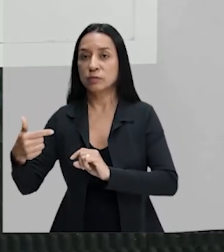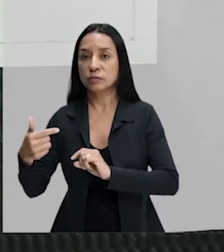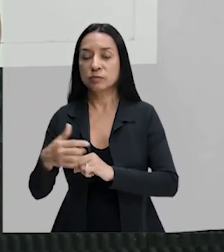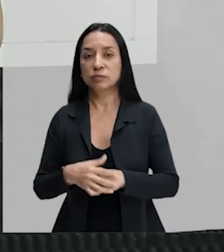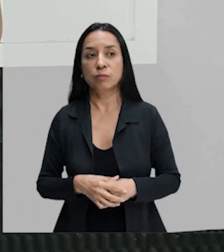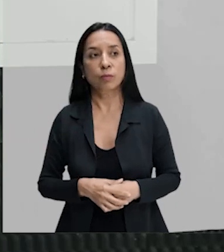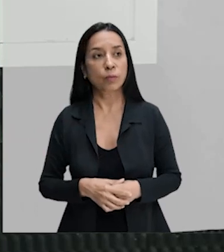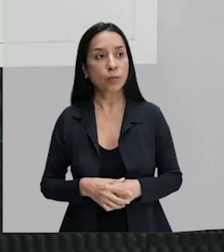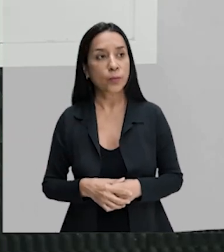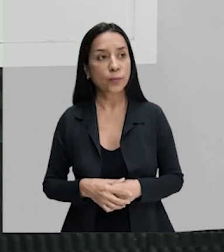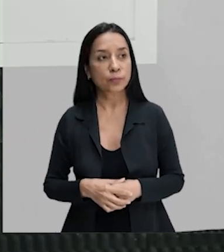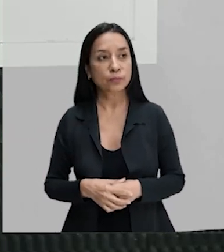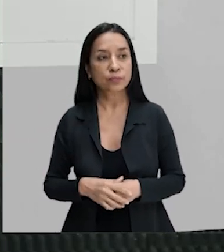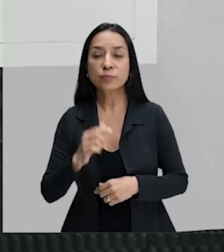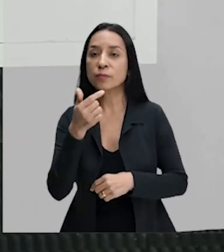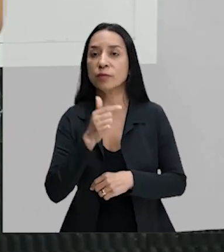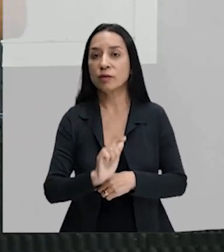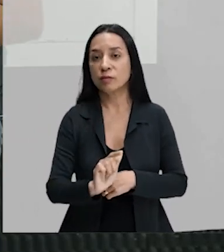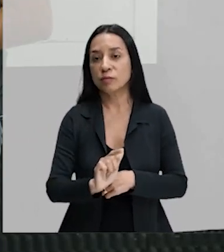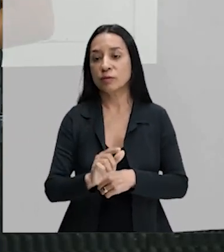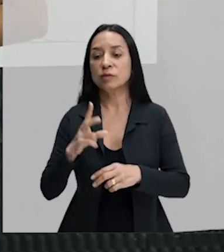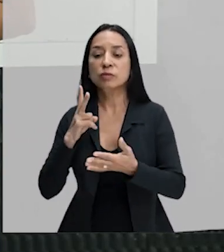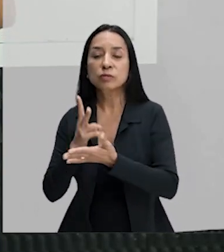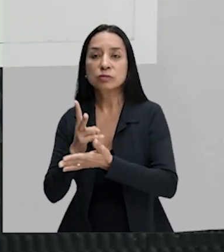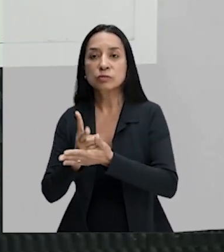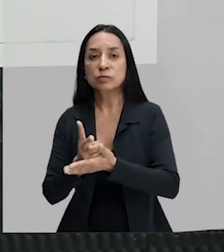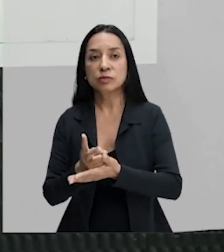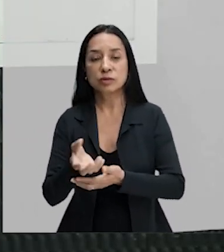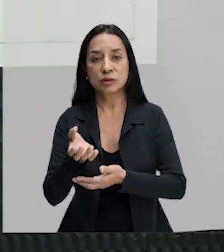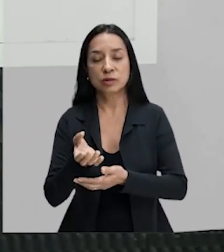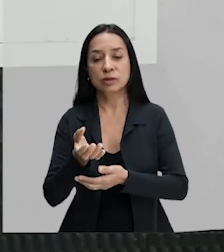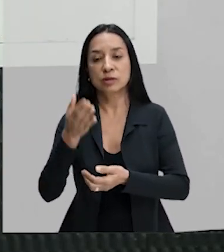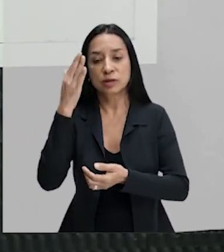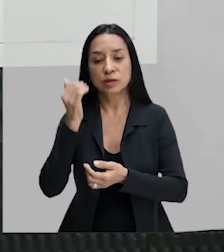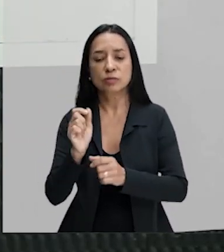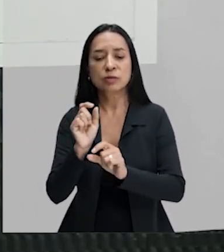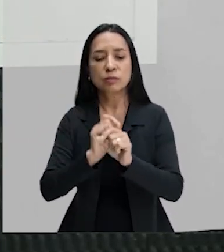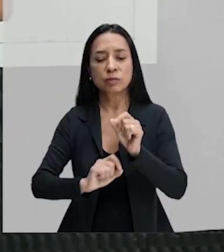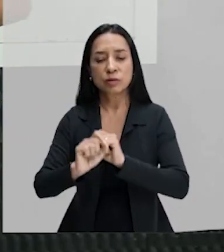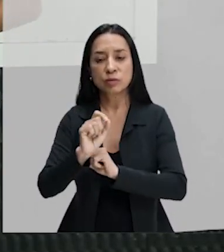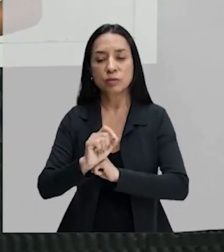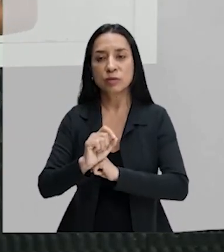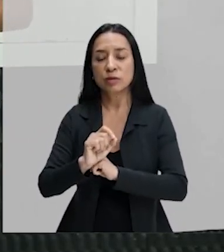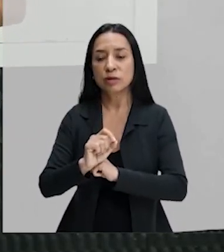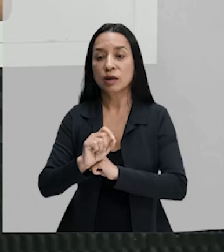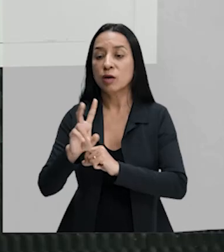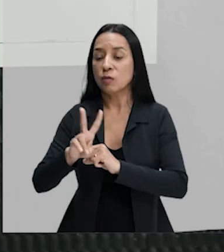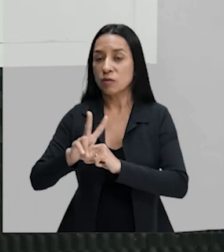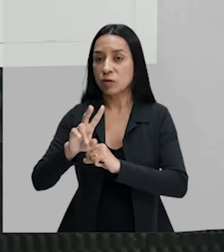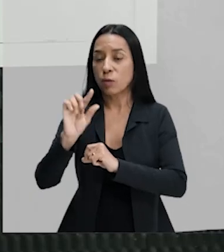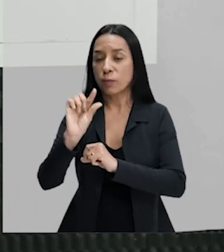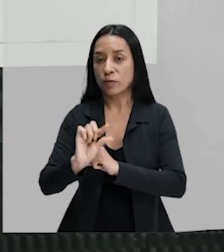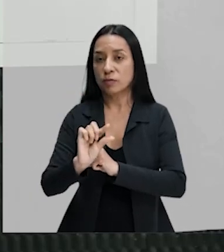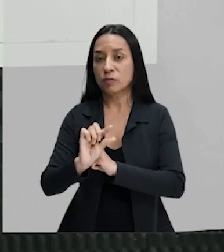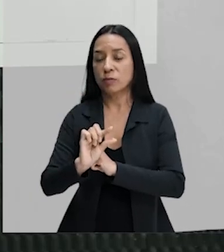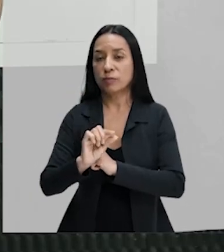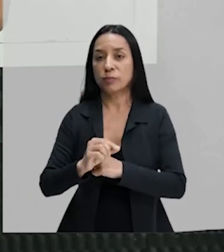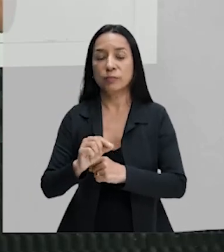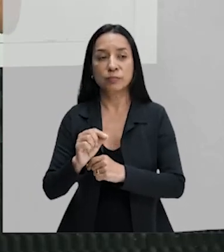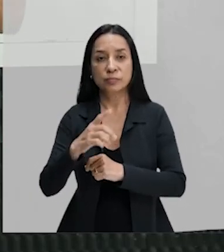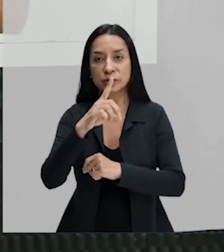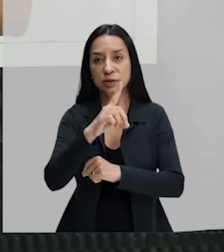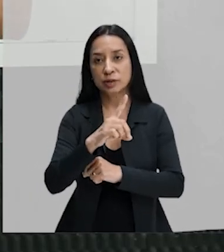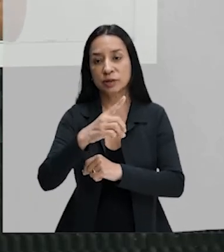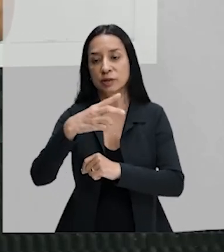gente reforçar. Eu quero saber o menor complementar do elemento D33. D33 está na